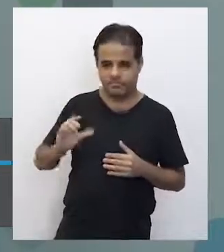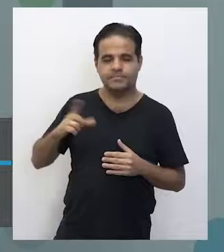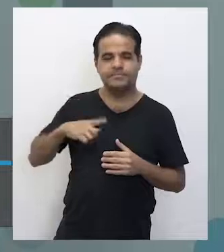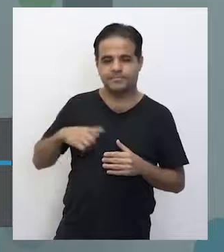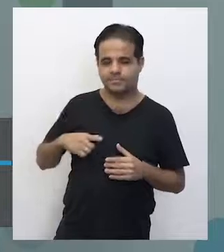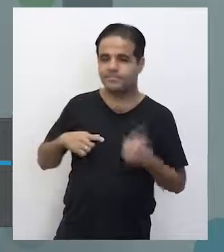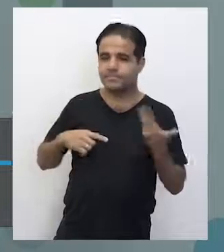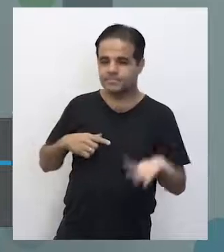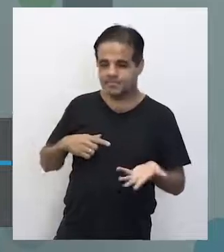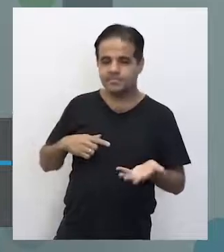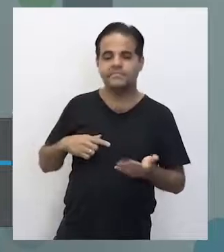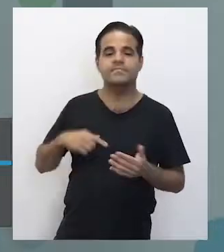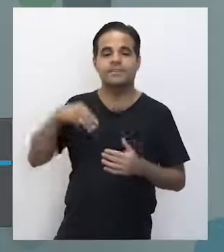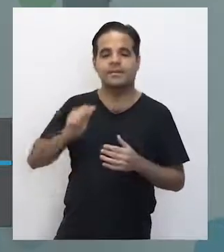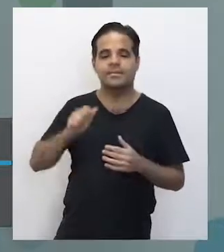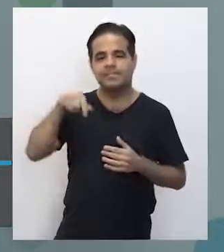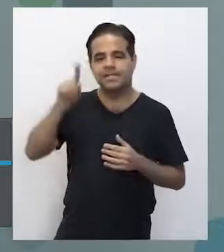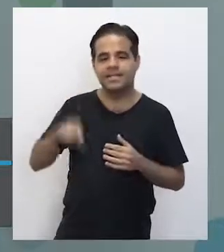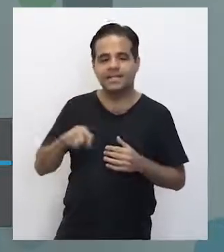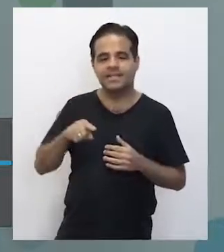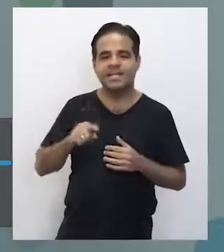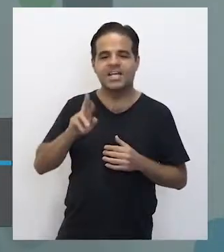Olha, a professora Maria Regina, ó.